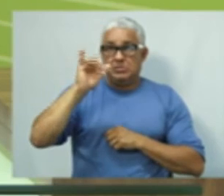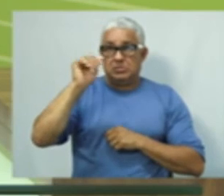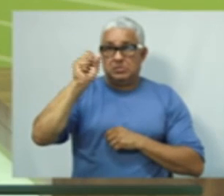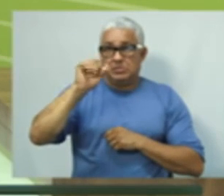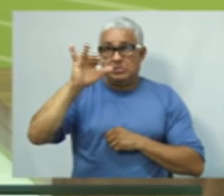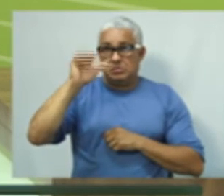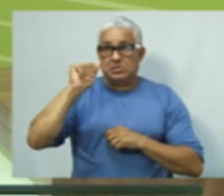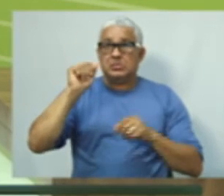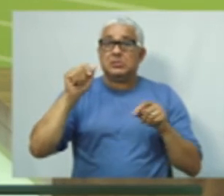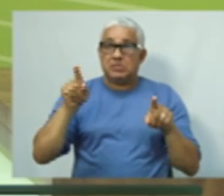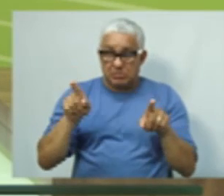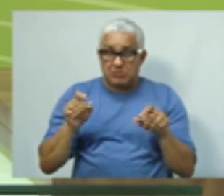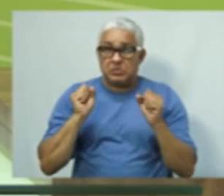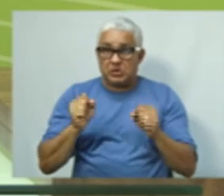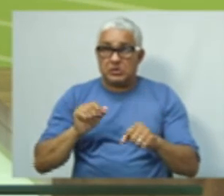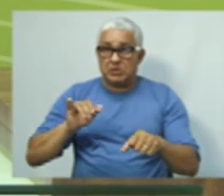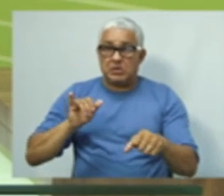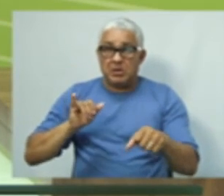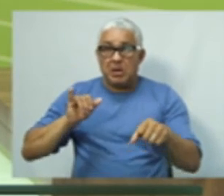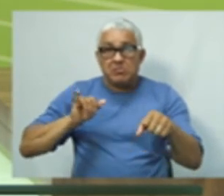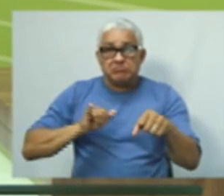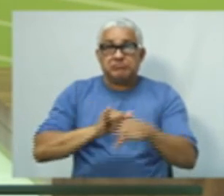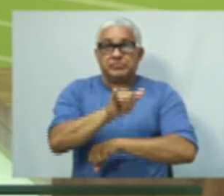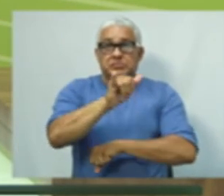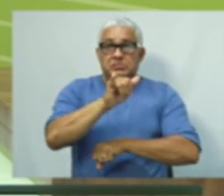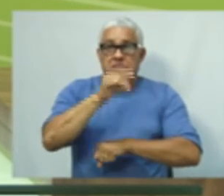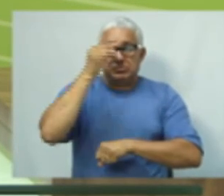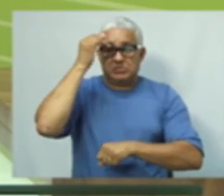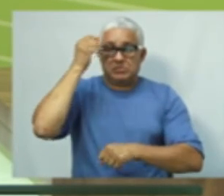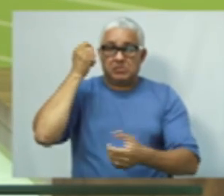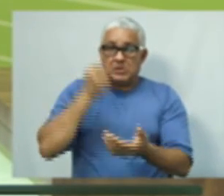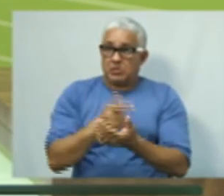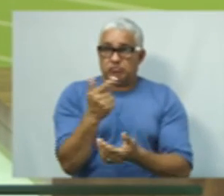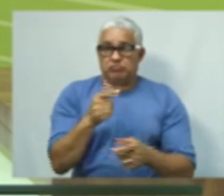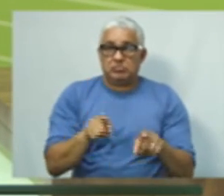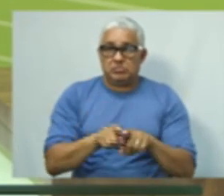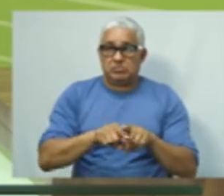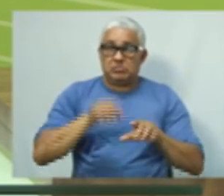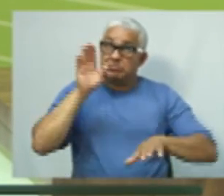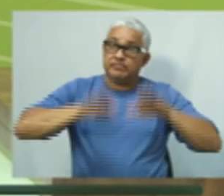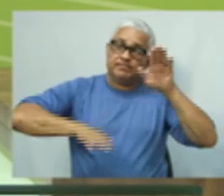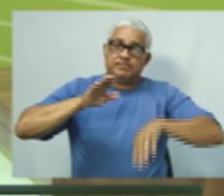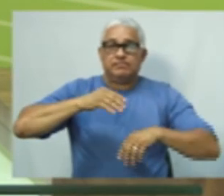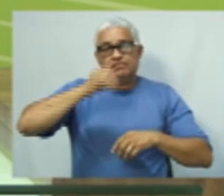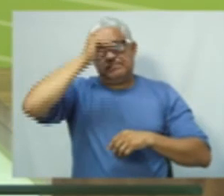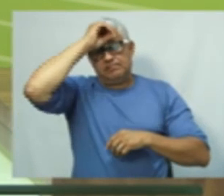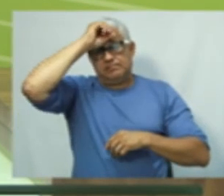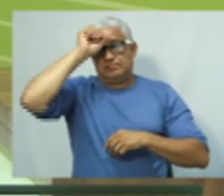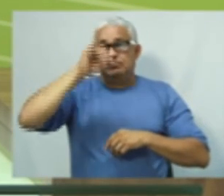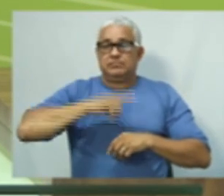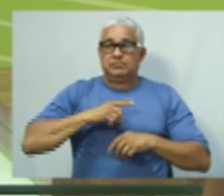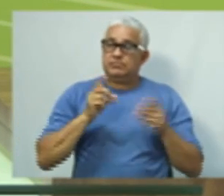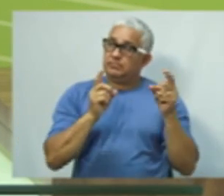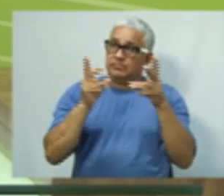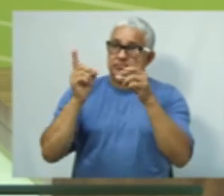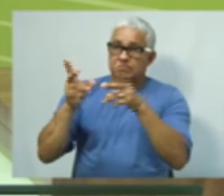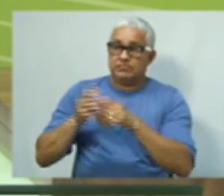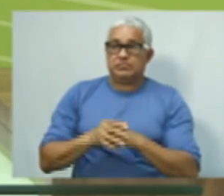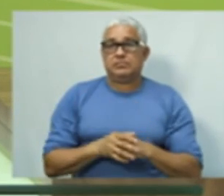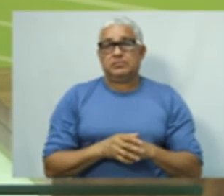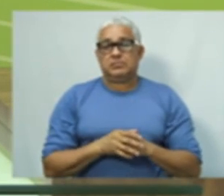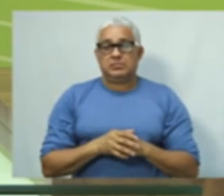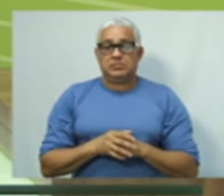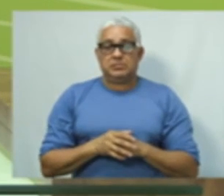calote. Então nós temos uma variação, tanto das vendas, você não sabe se você vai realmente vender, quanto